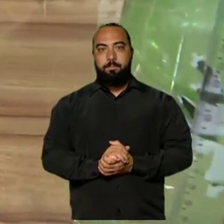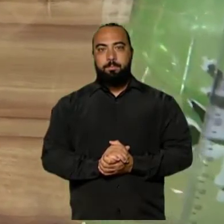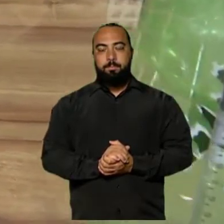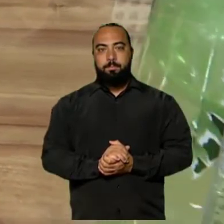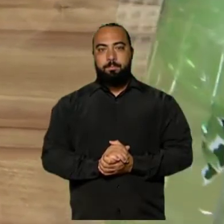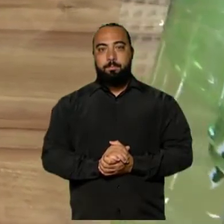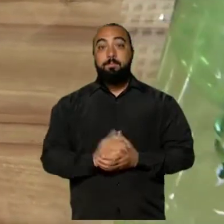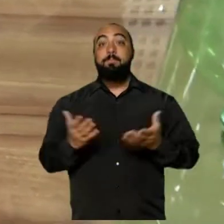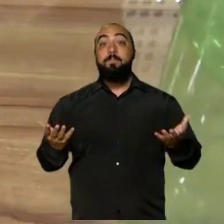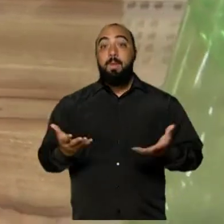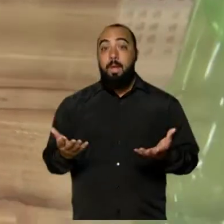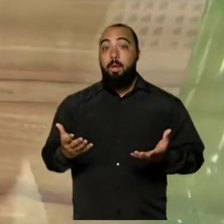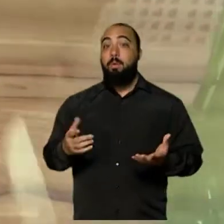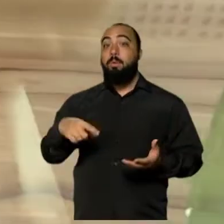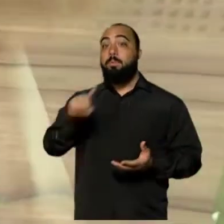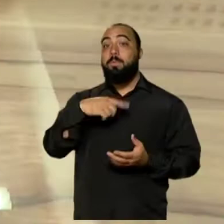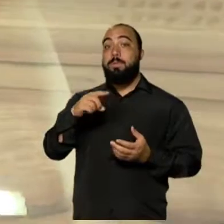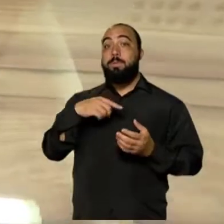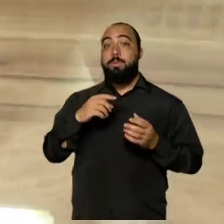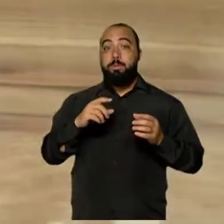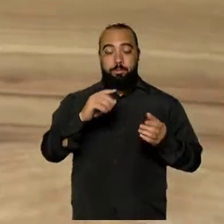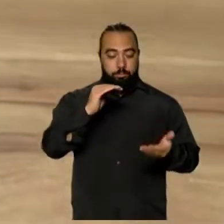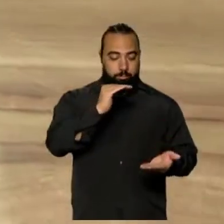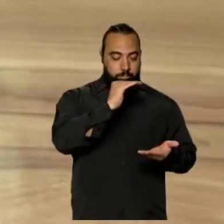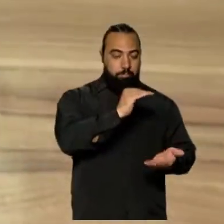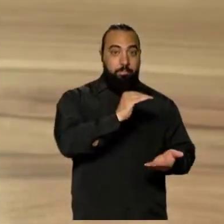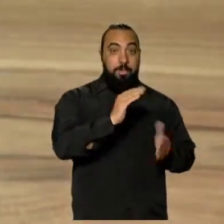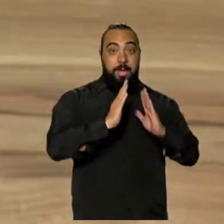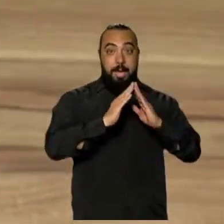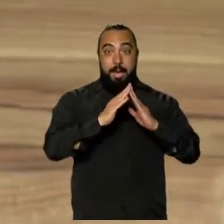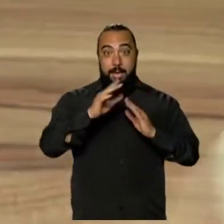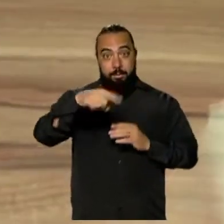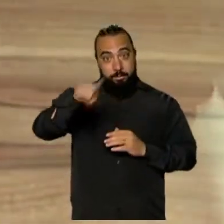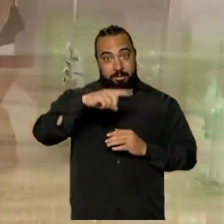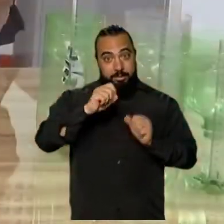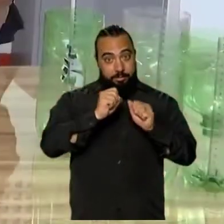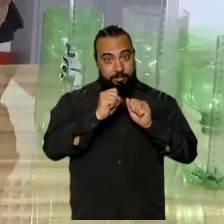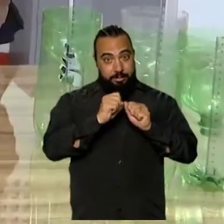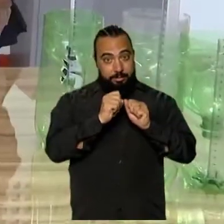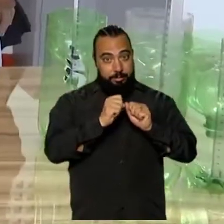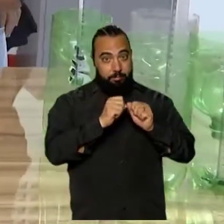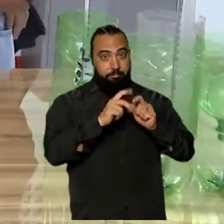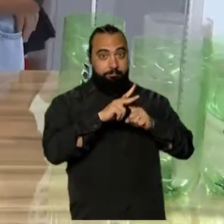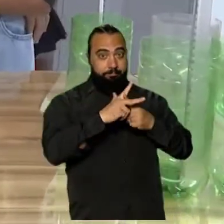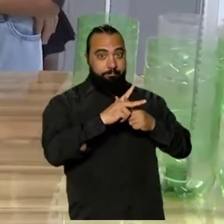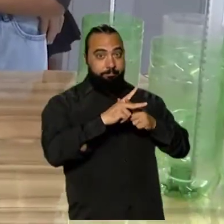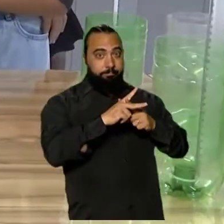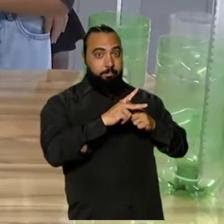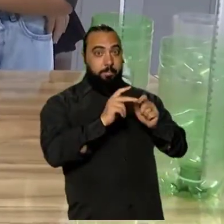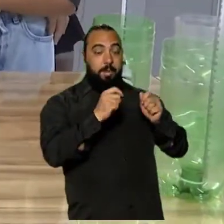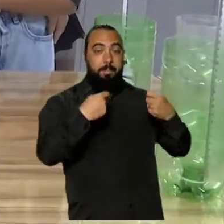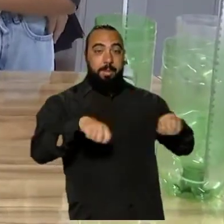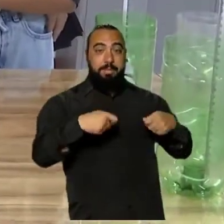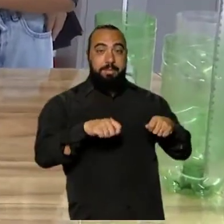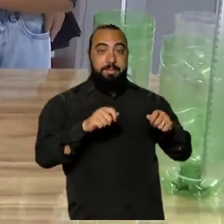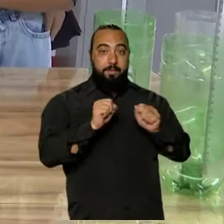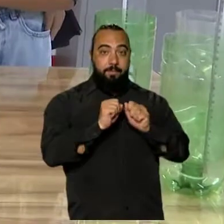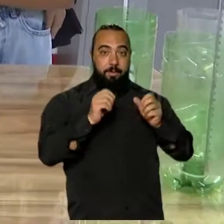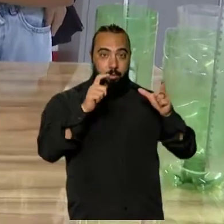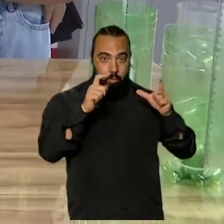Agora, quando vocês forem colocar o seu pluviômetro na casa de vocês, vai fazer a instalação, ele deve ficar em um